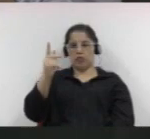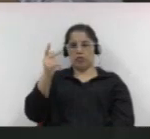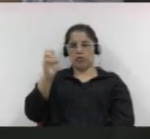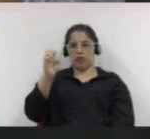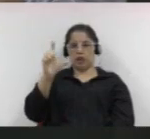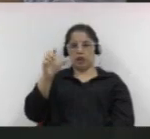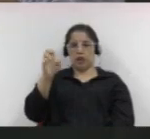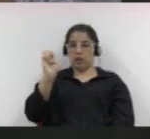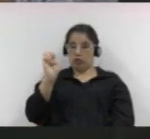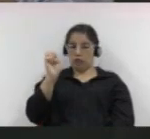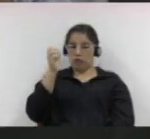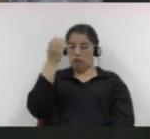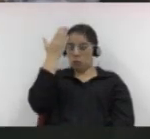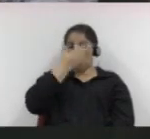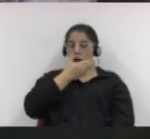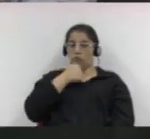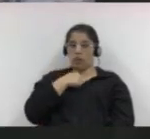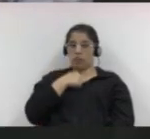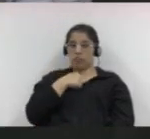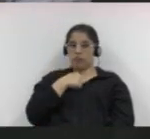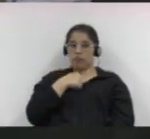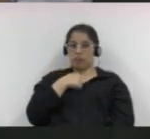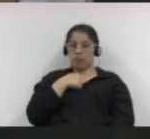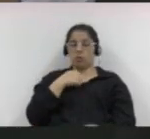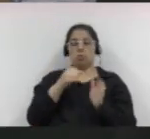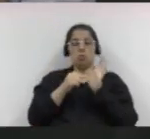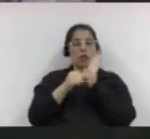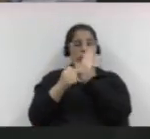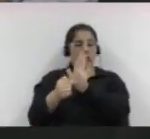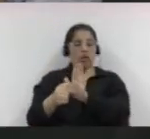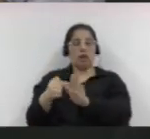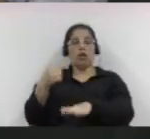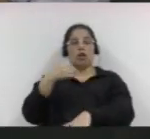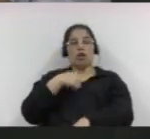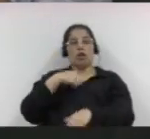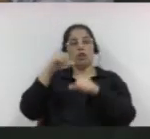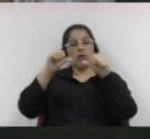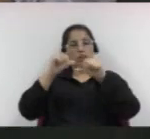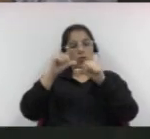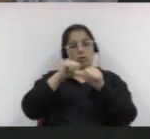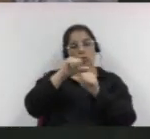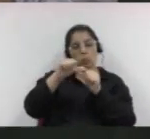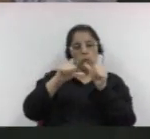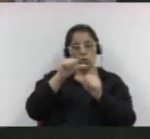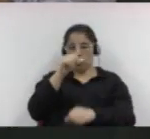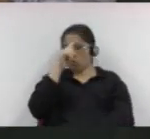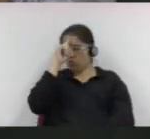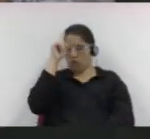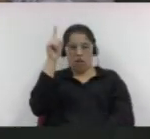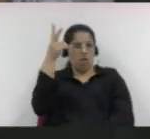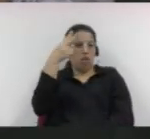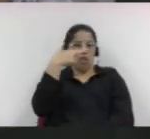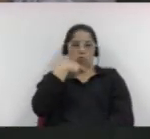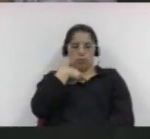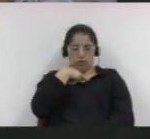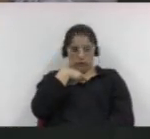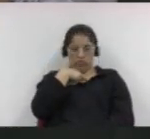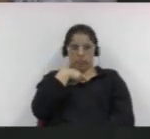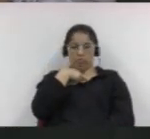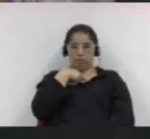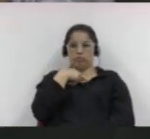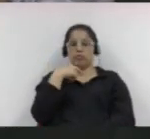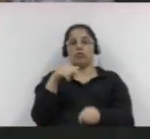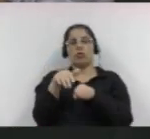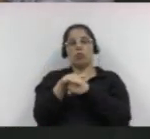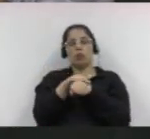doutora Mayra, mostrei para ela que eu não estava com condições, pedi para ela transferir. Não transferiu. Vim aqui. Falei